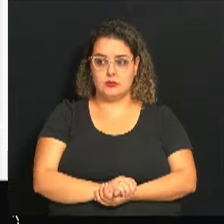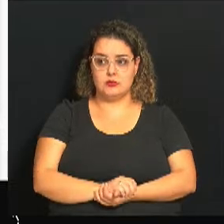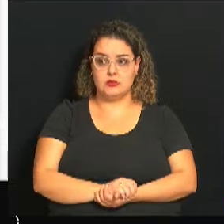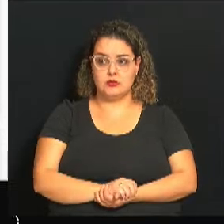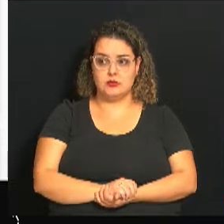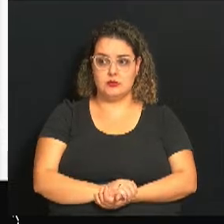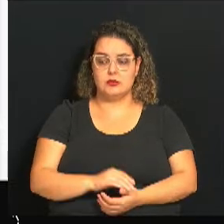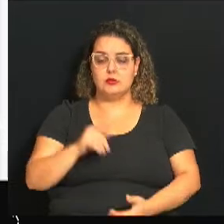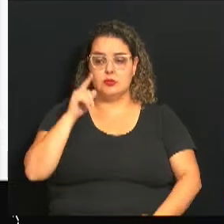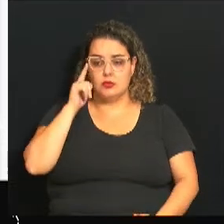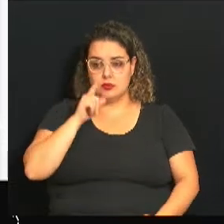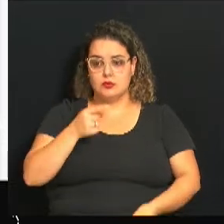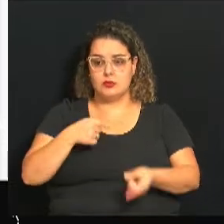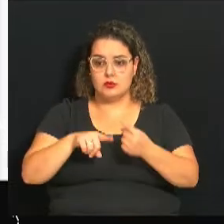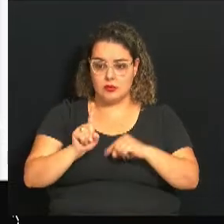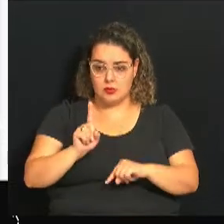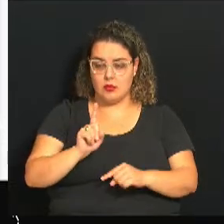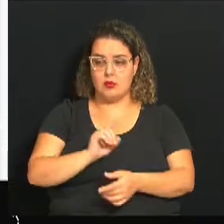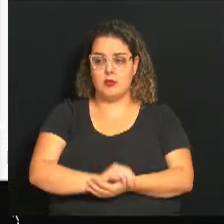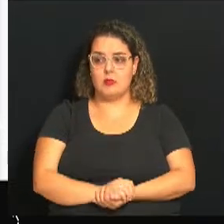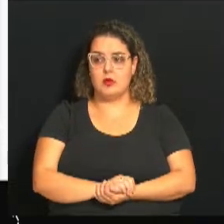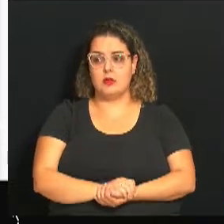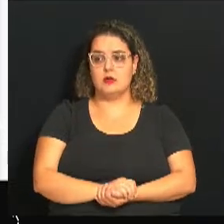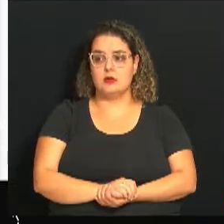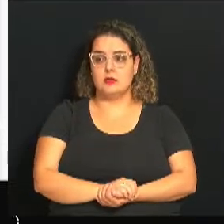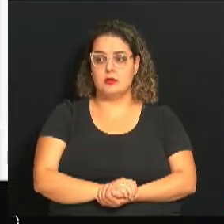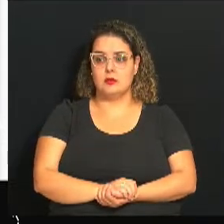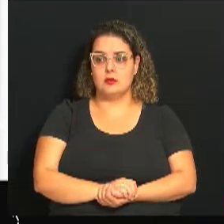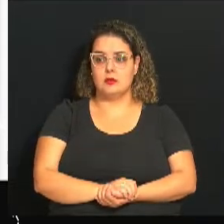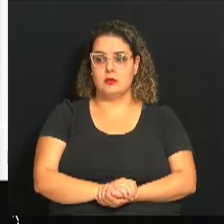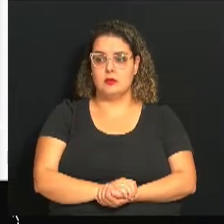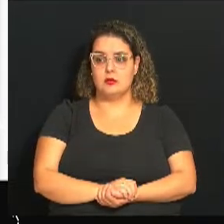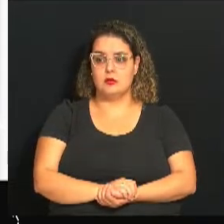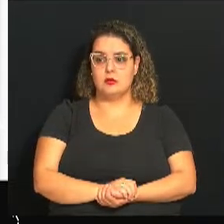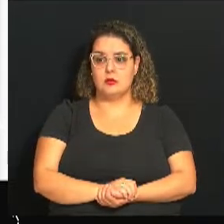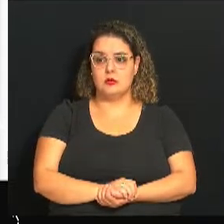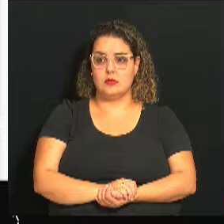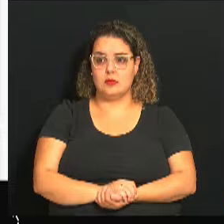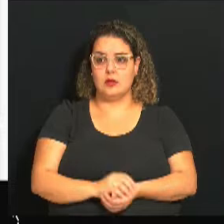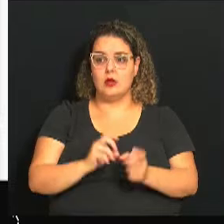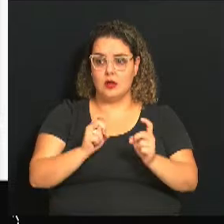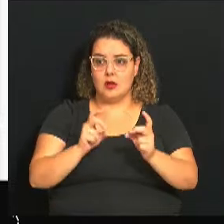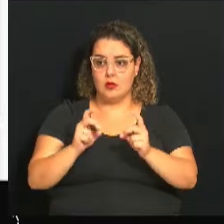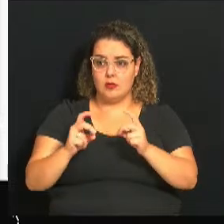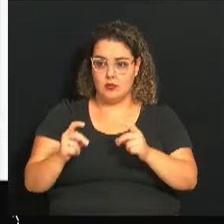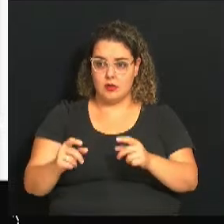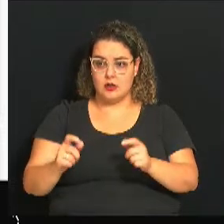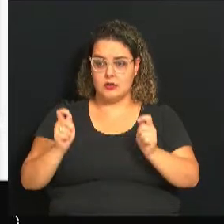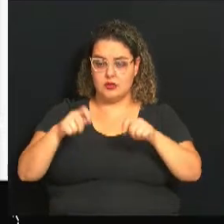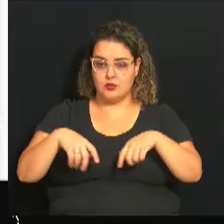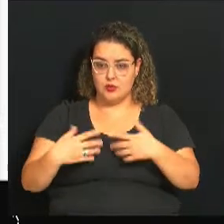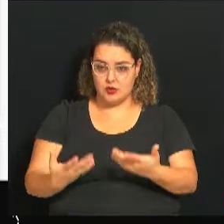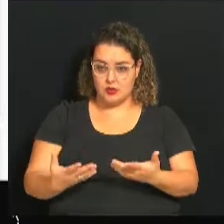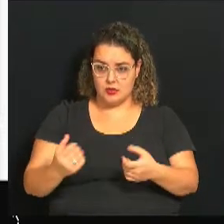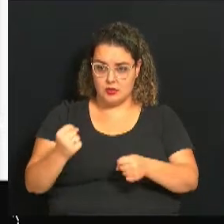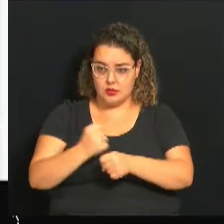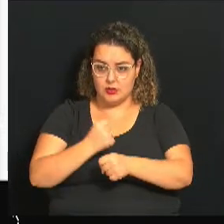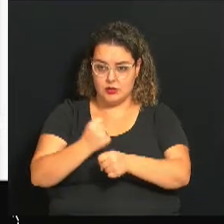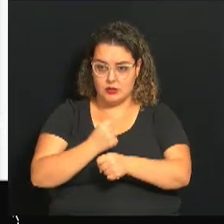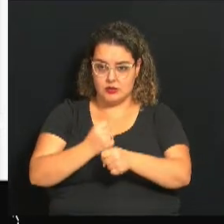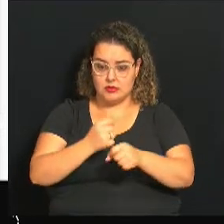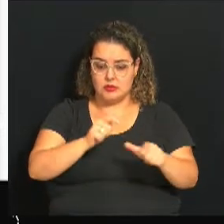consiga recuperar. Tá? Hoje, a venda desse potencial construtivo, desses bens